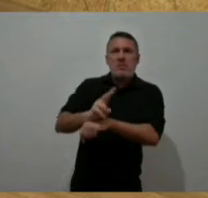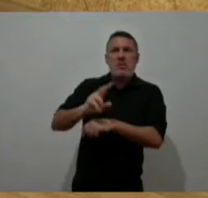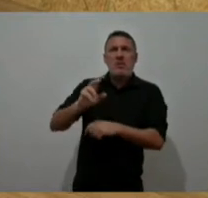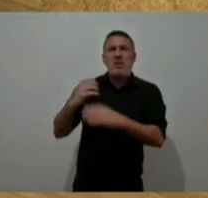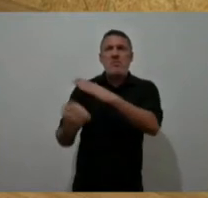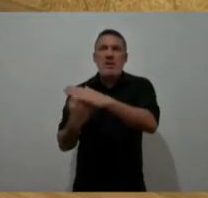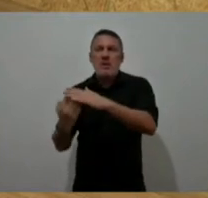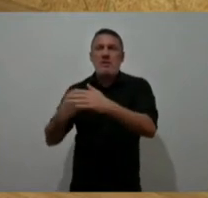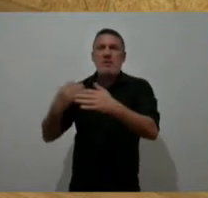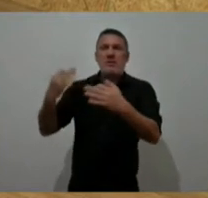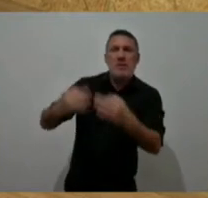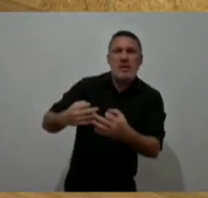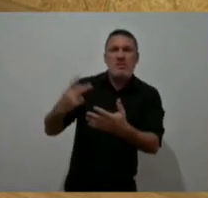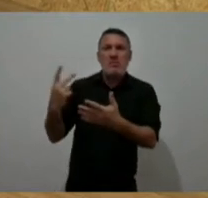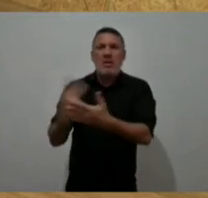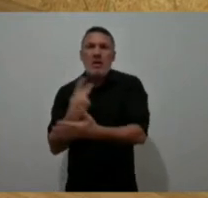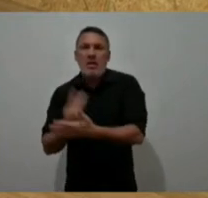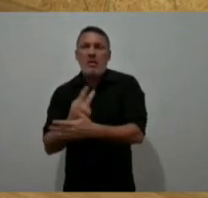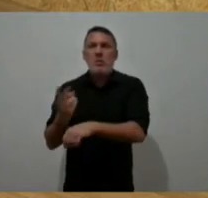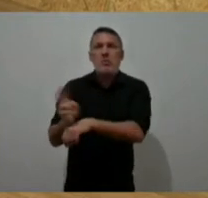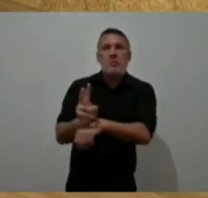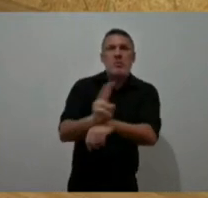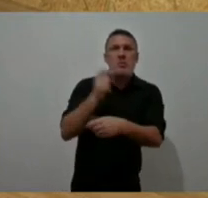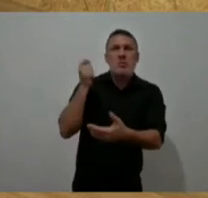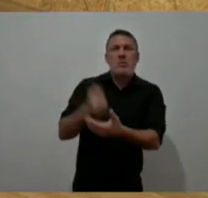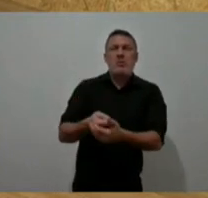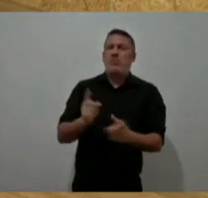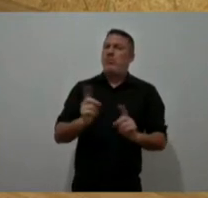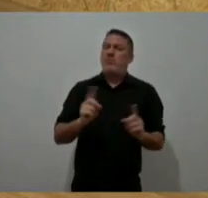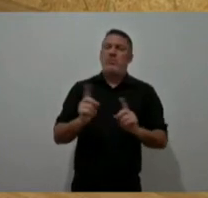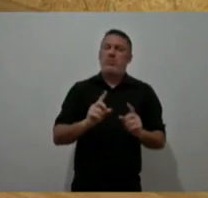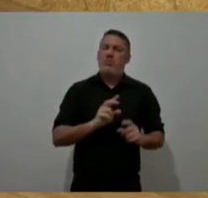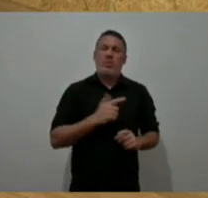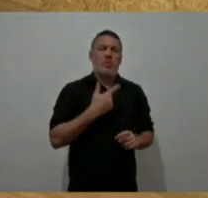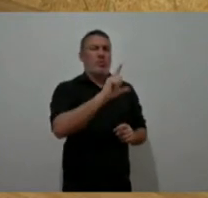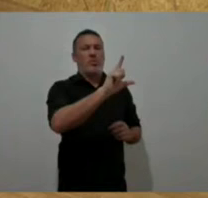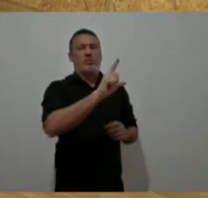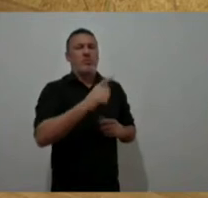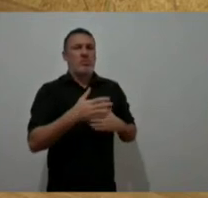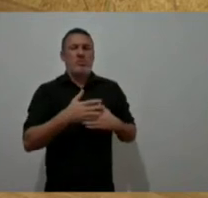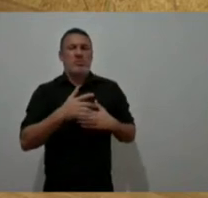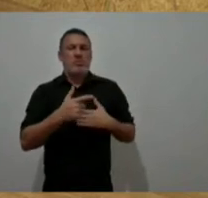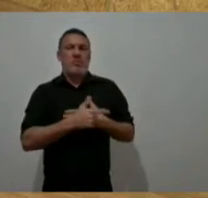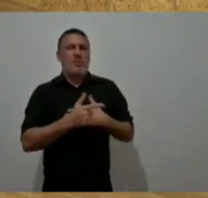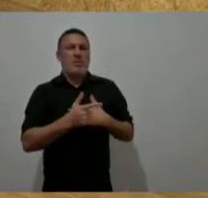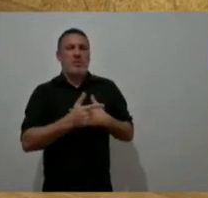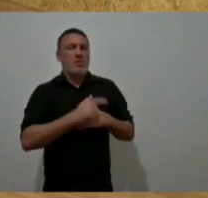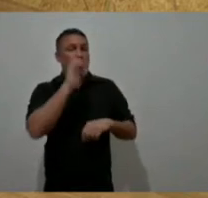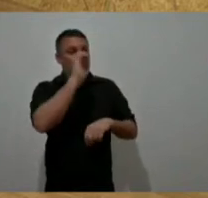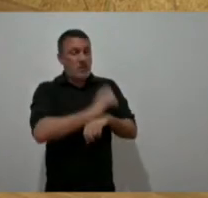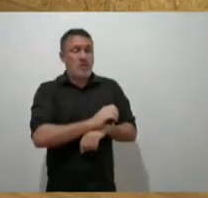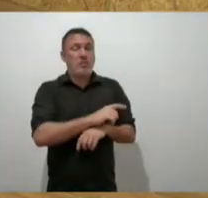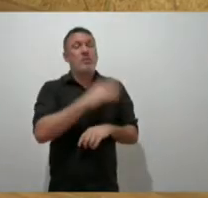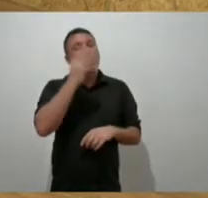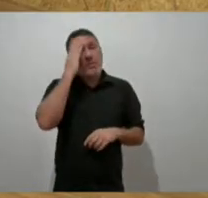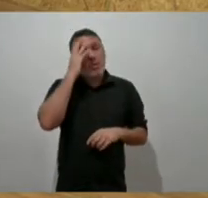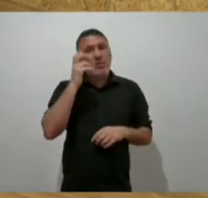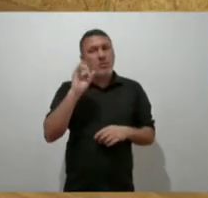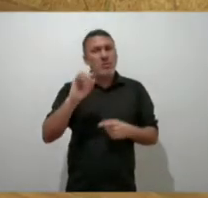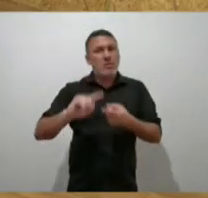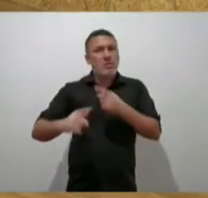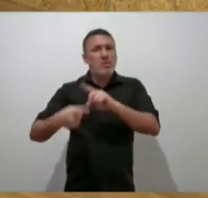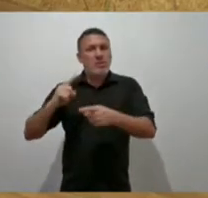pessoas, etc. Muito pelo contrário, eu acho que se a gente faz a coisa direito, né, a gente consegue promover e dar fluidez